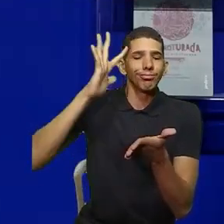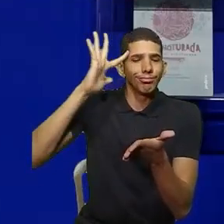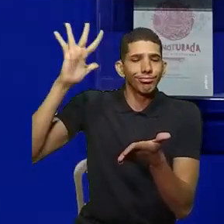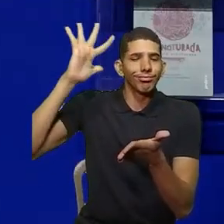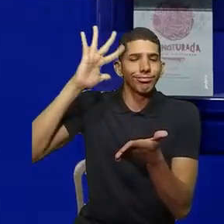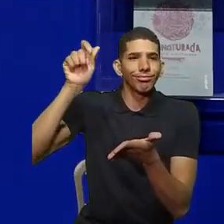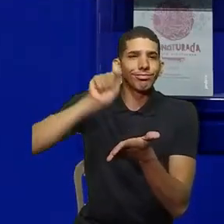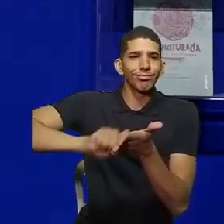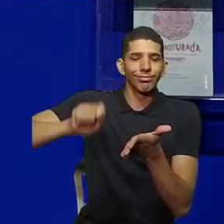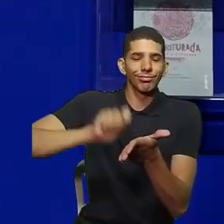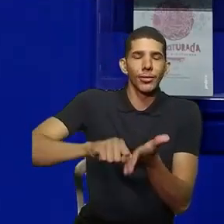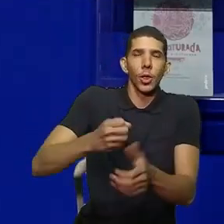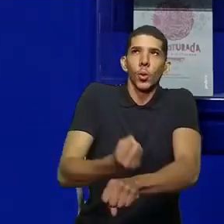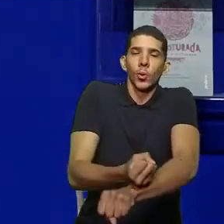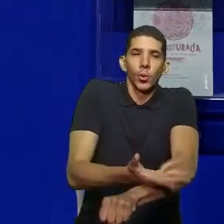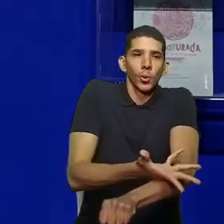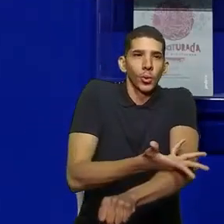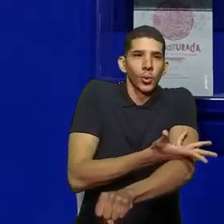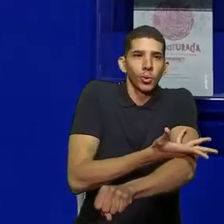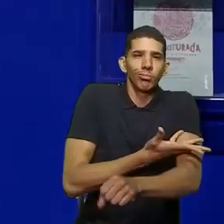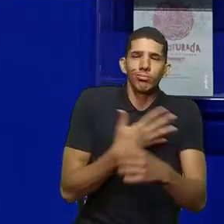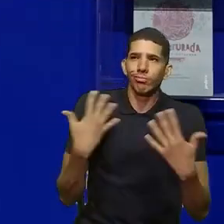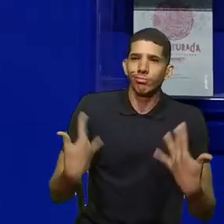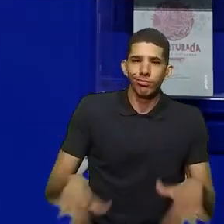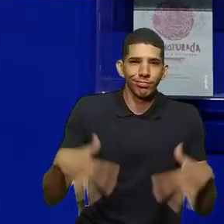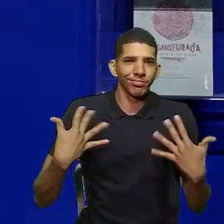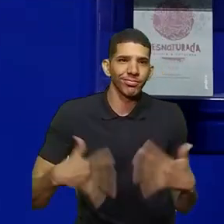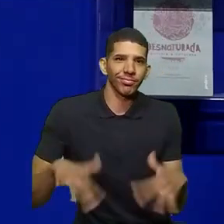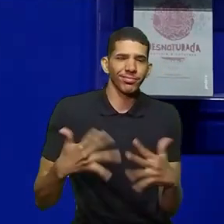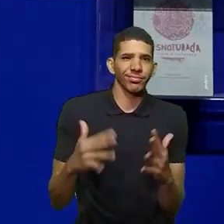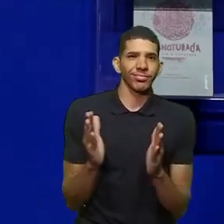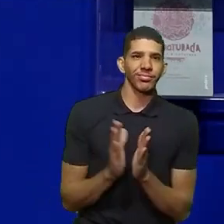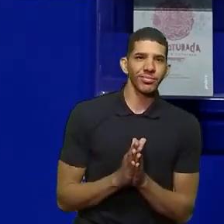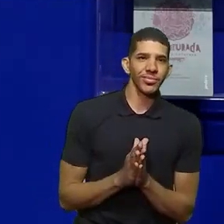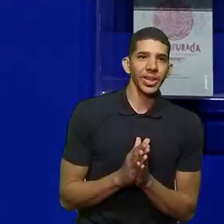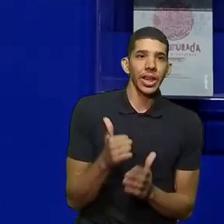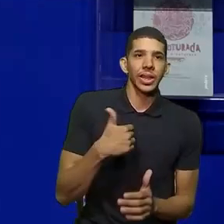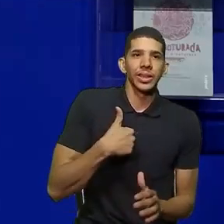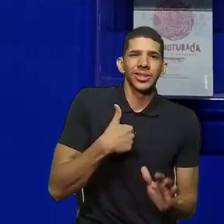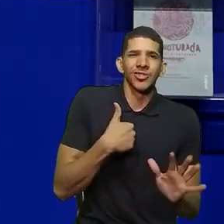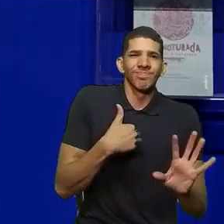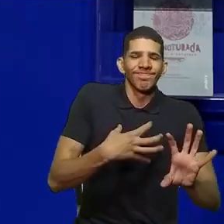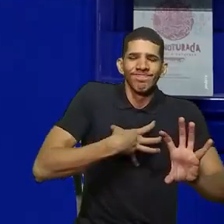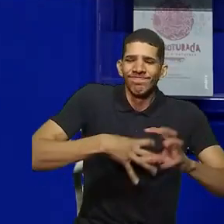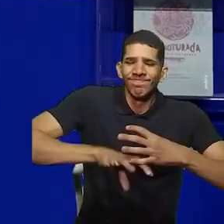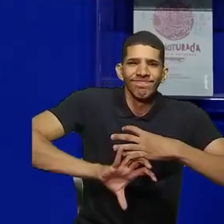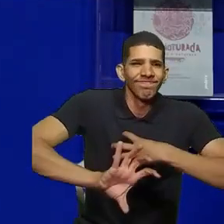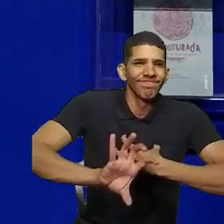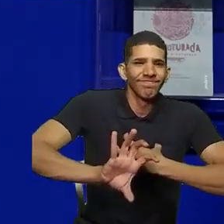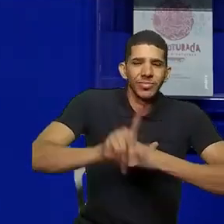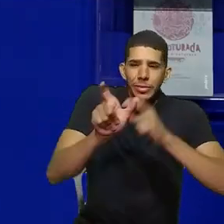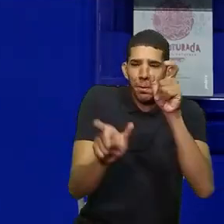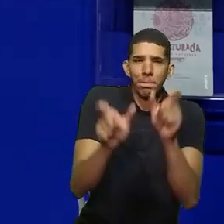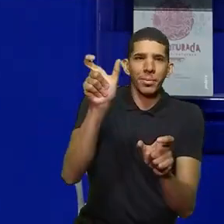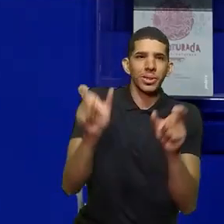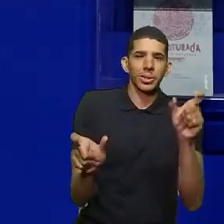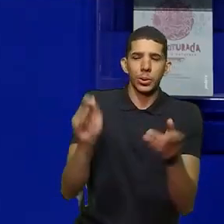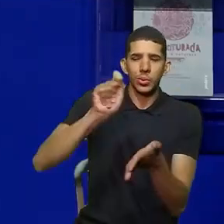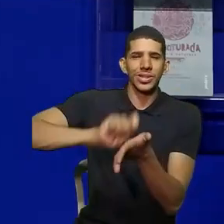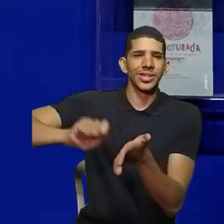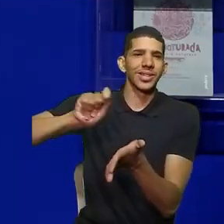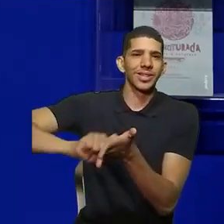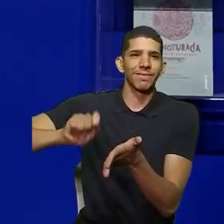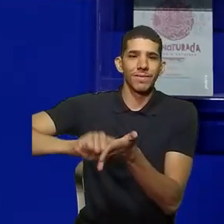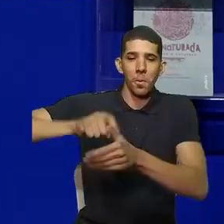emociono muito, encontro muito com as pessoas que escrevem, e que escrevem em qualquer